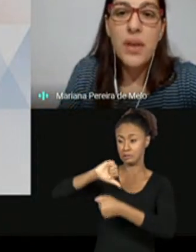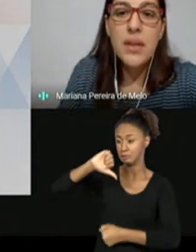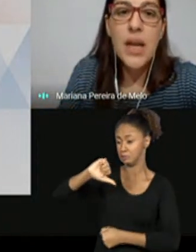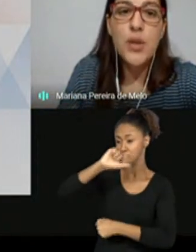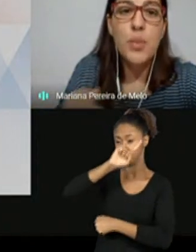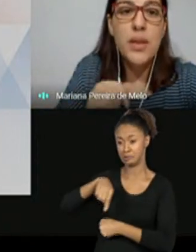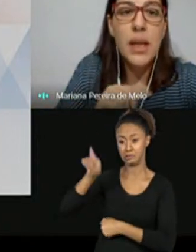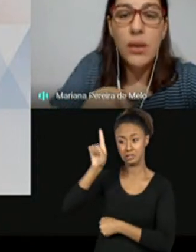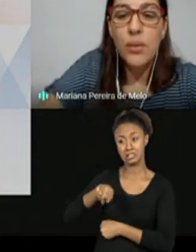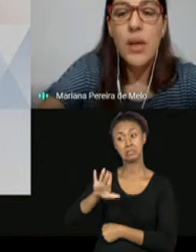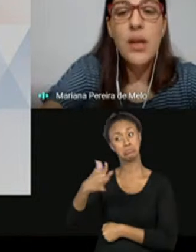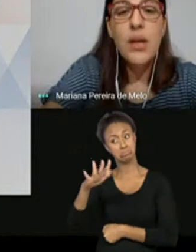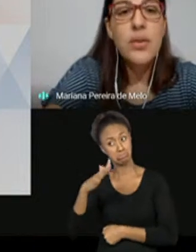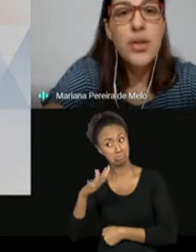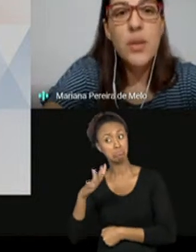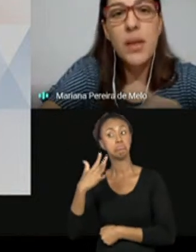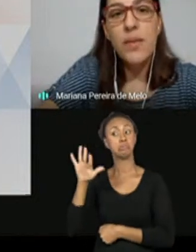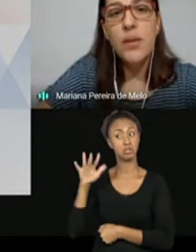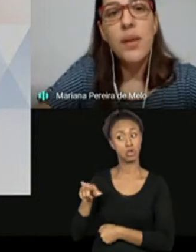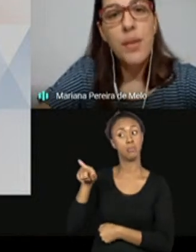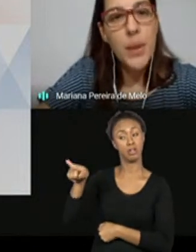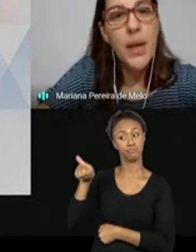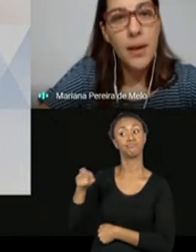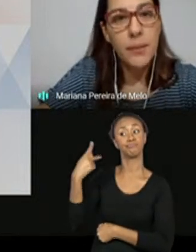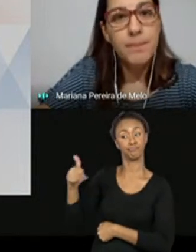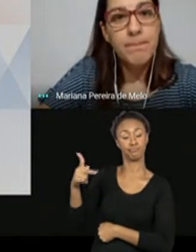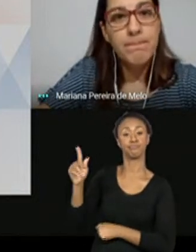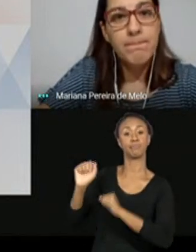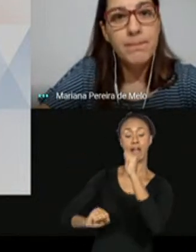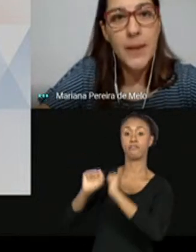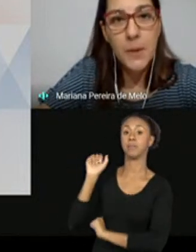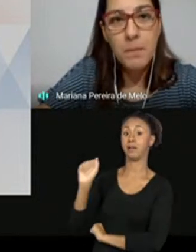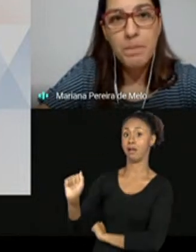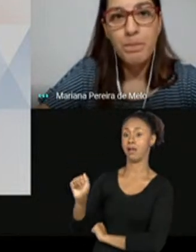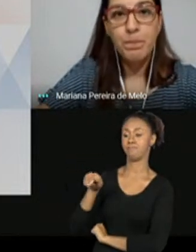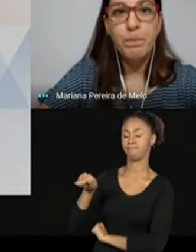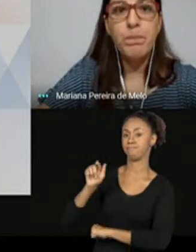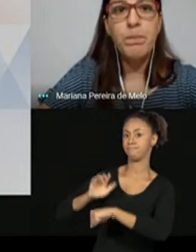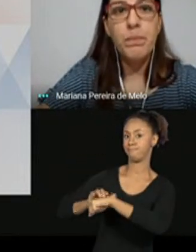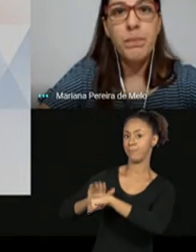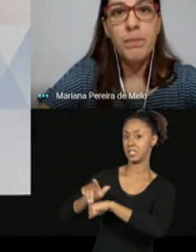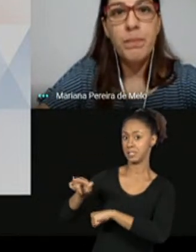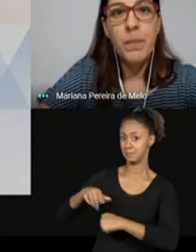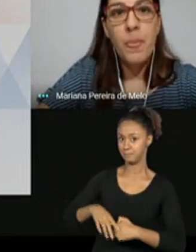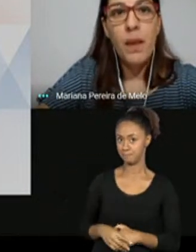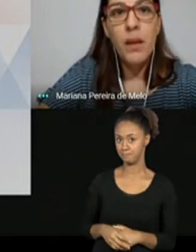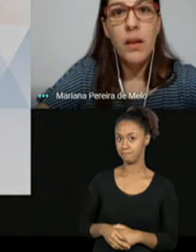de 27% de esse chip ter vindo da fábrica A, tá?